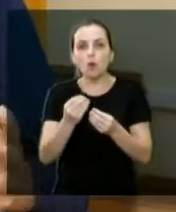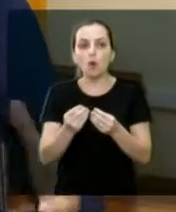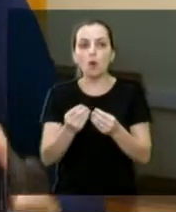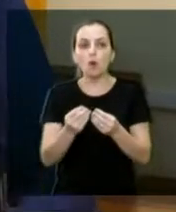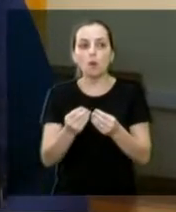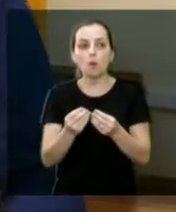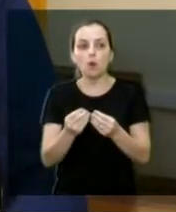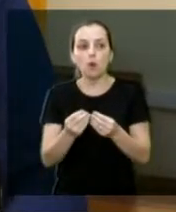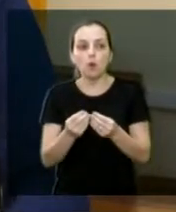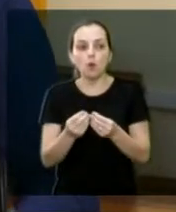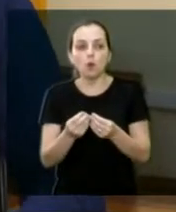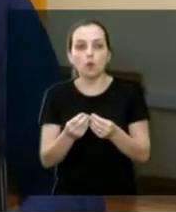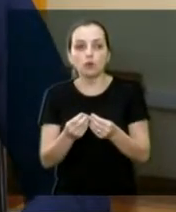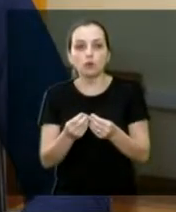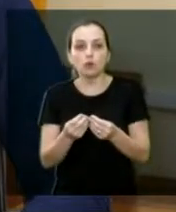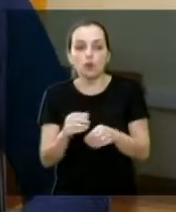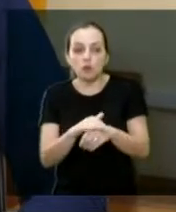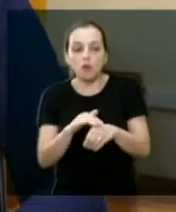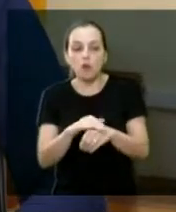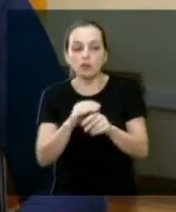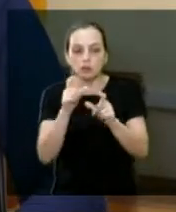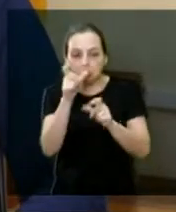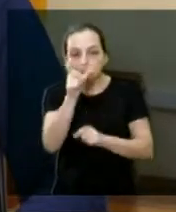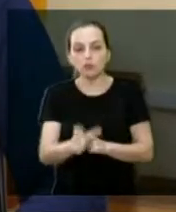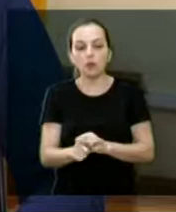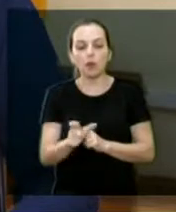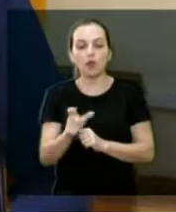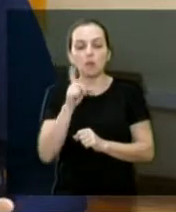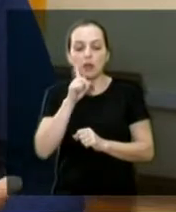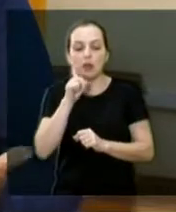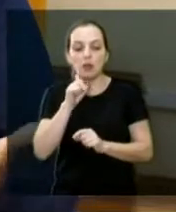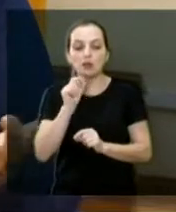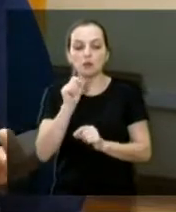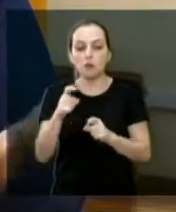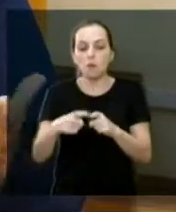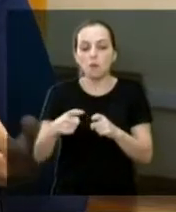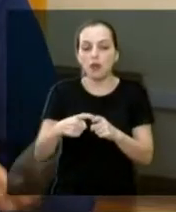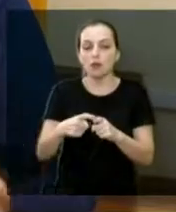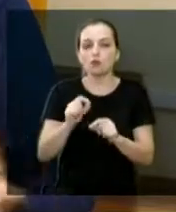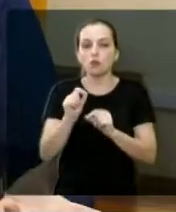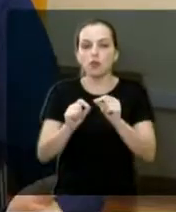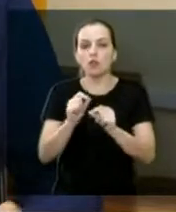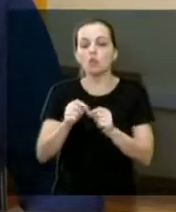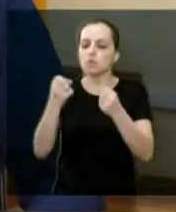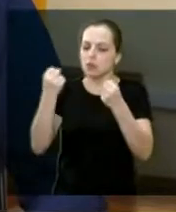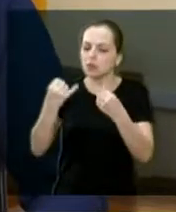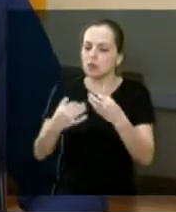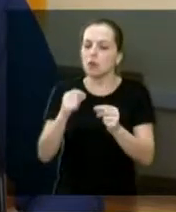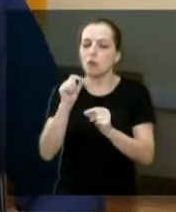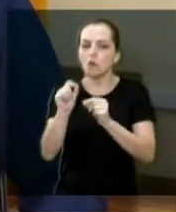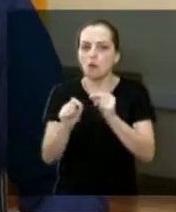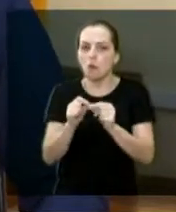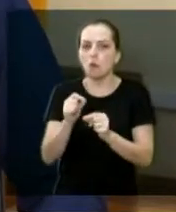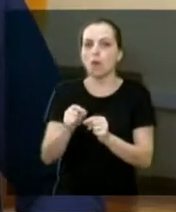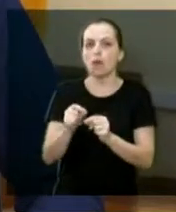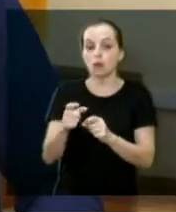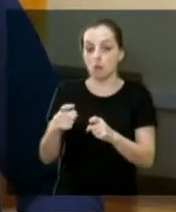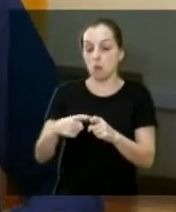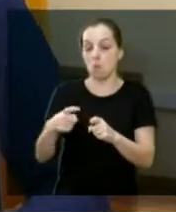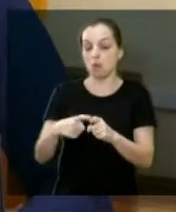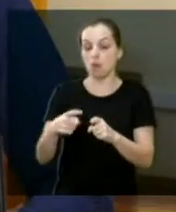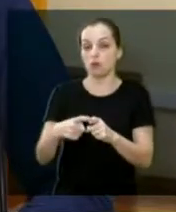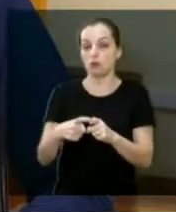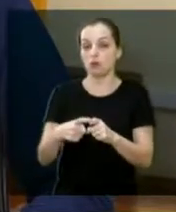segure esse homem que ele está. Estou mandando uma pauta aí para você. Aí ele mandou explicando quem que era o cara. Eu falei, tá bom, fui lá com o doutor Amauri, voltei